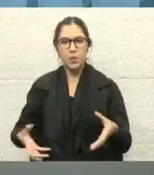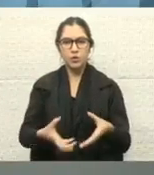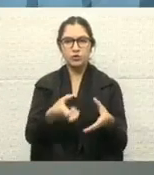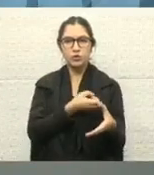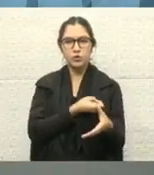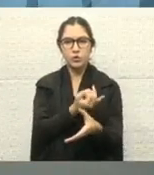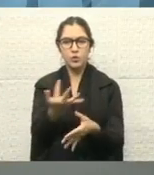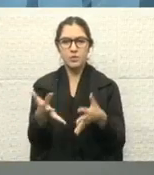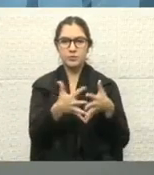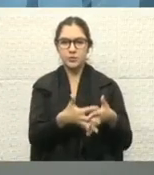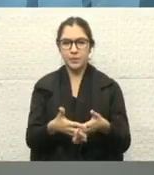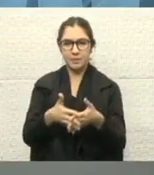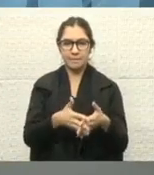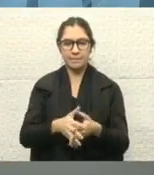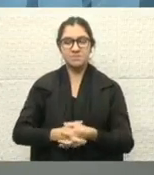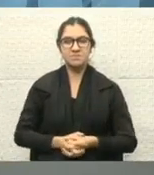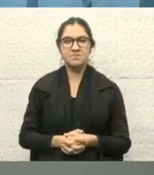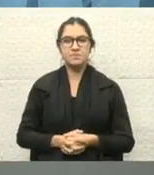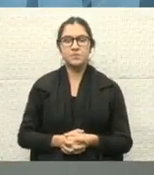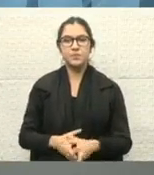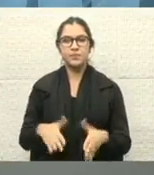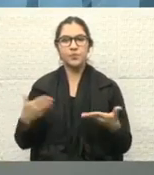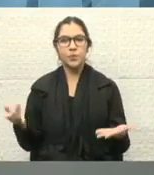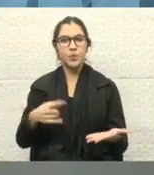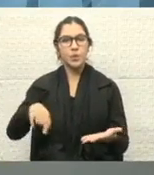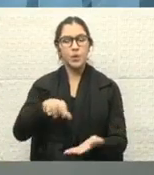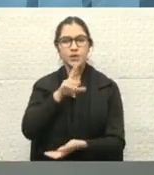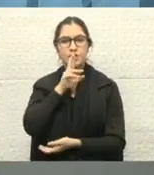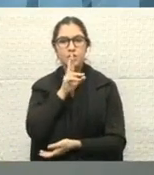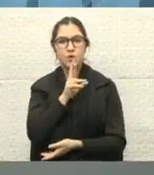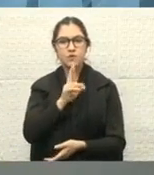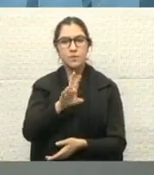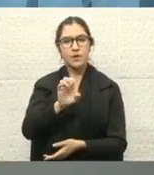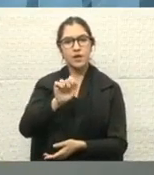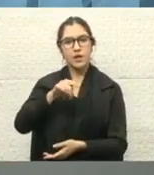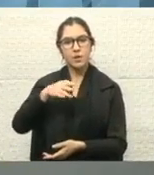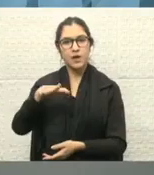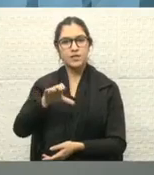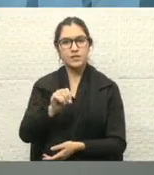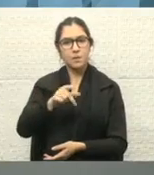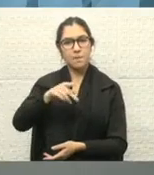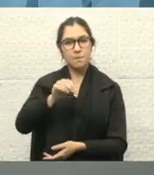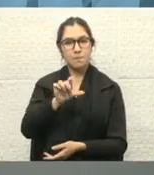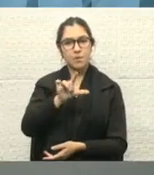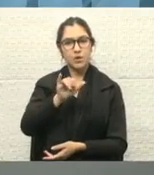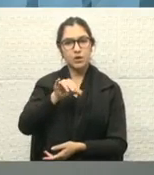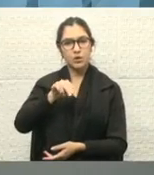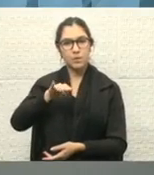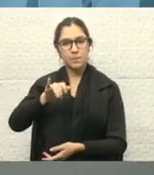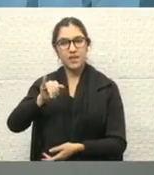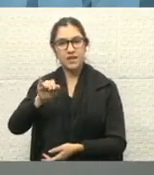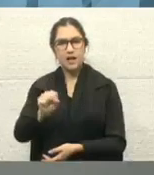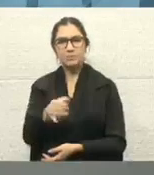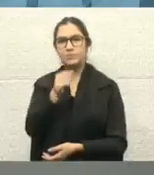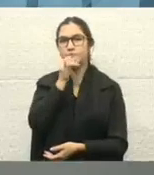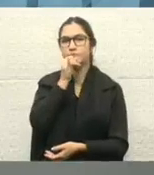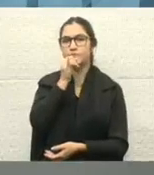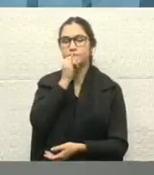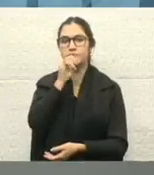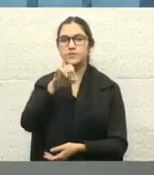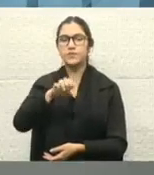de números complexos. Quando nós resolvemos equações polinomiais, por exemplo, uma equação de segundo